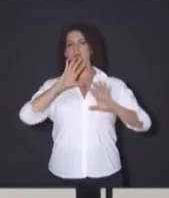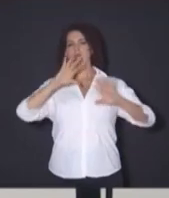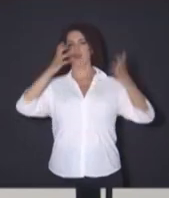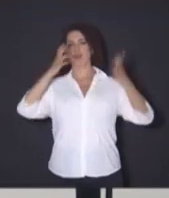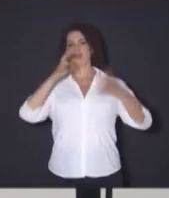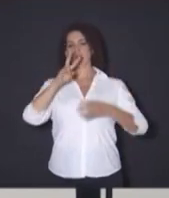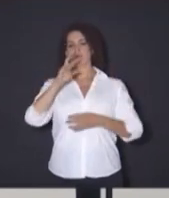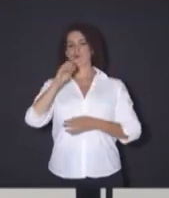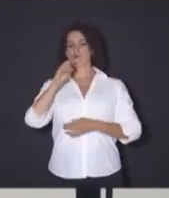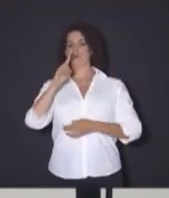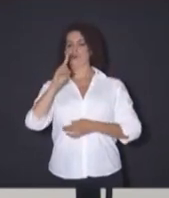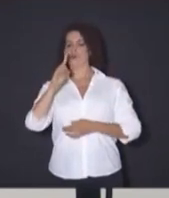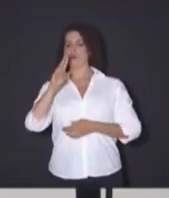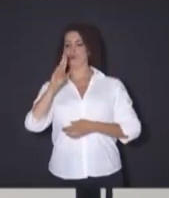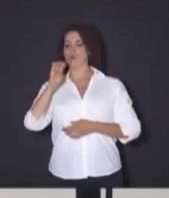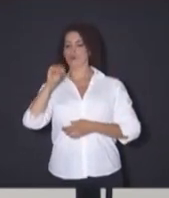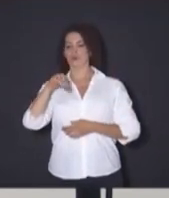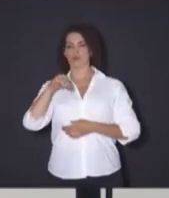em janeiro.